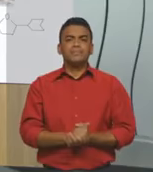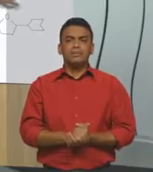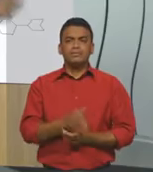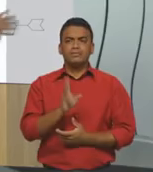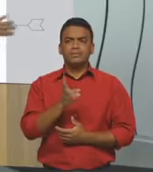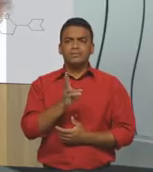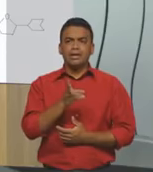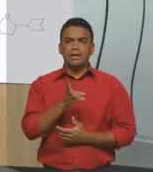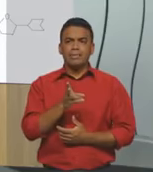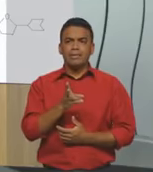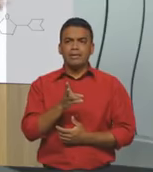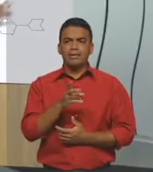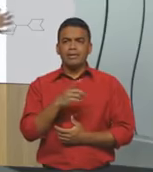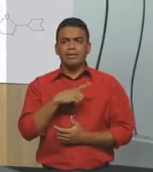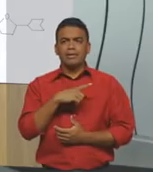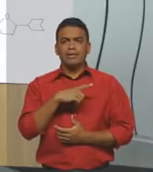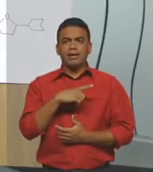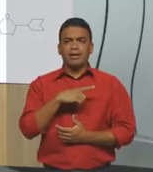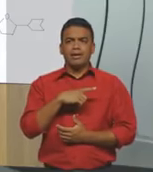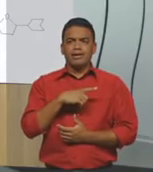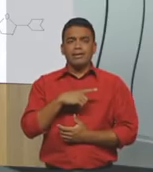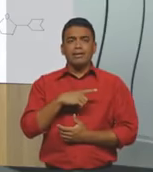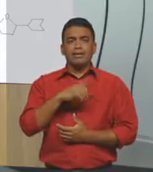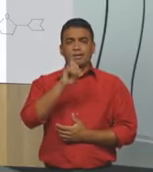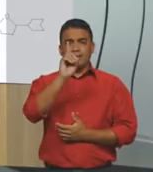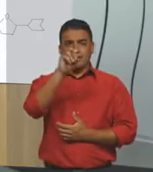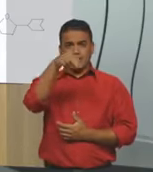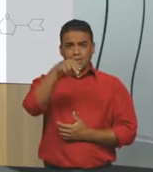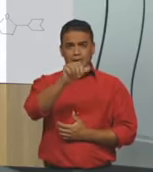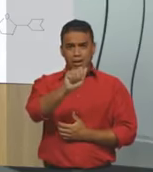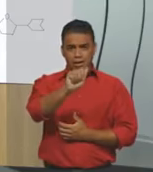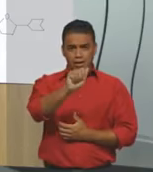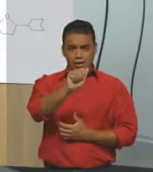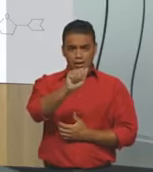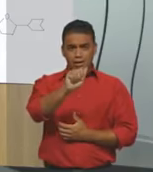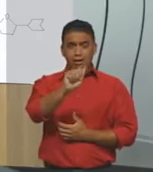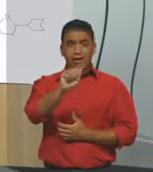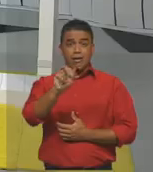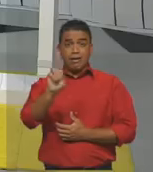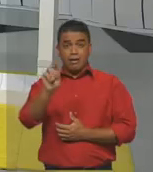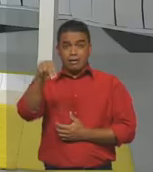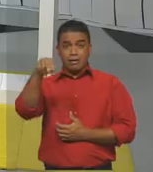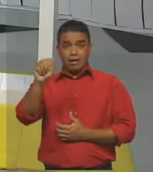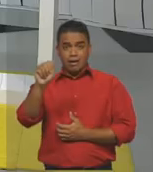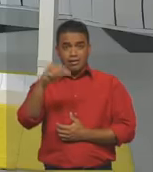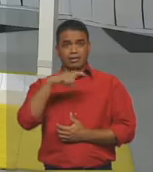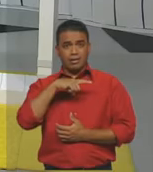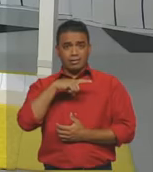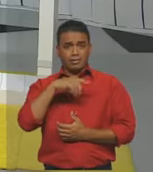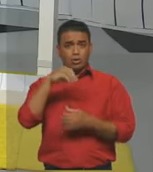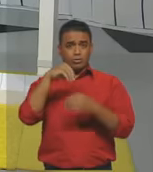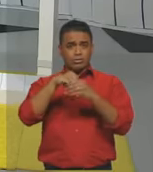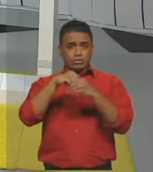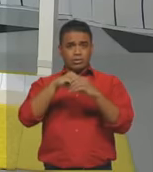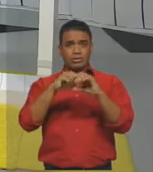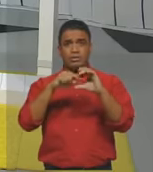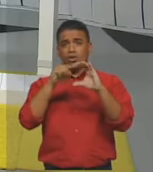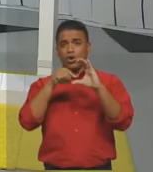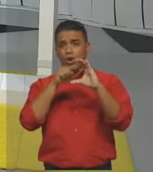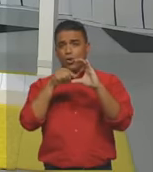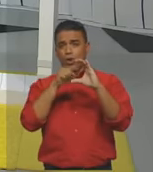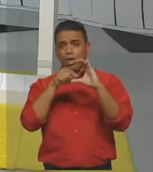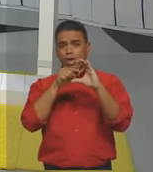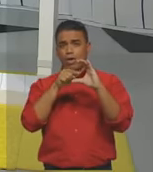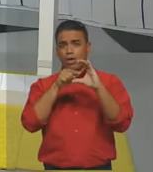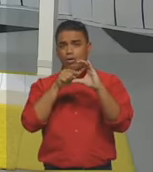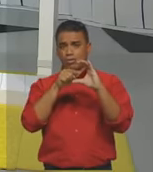ó, tanto no DNA quanto no RNA, tenho 2 nucleotídeos. Eles vão se unir